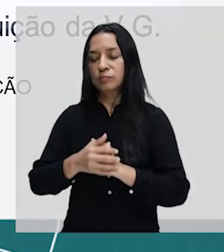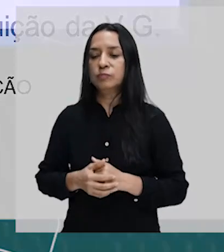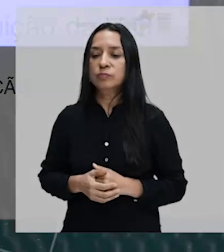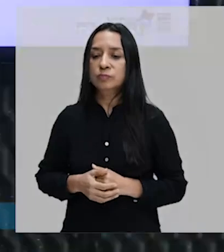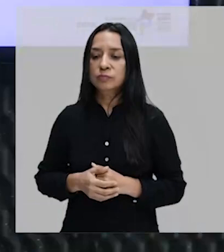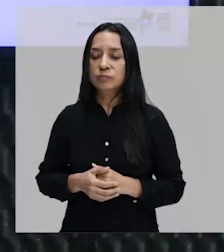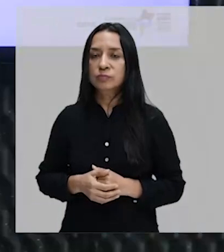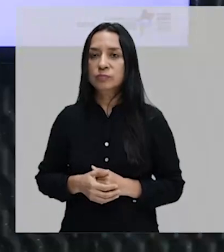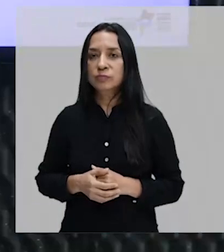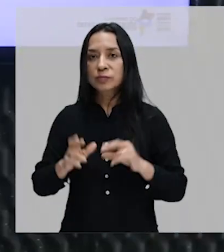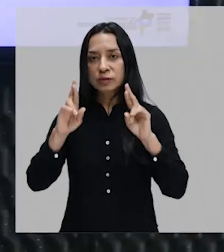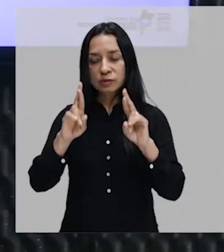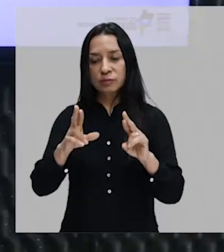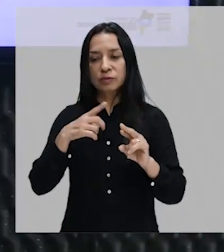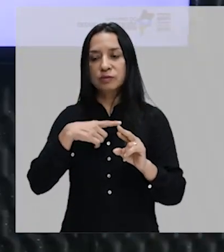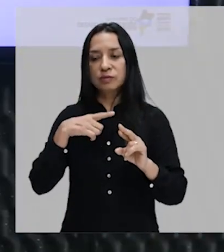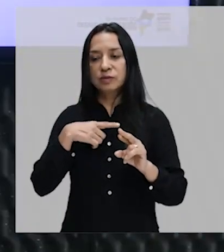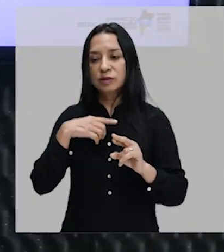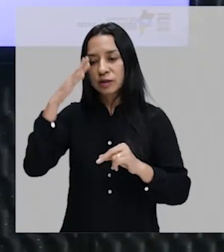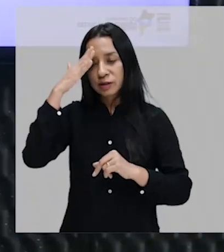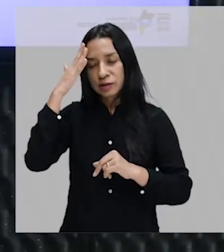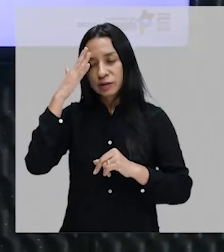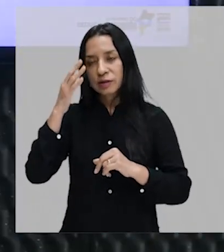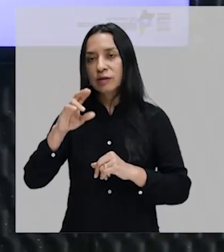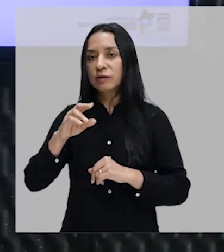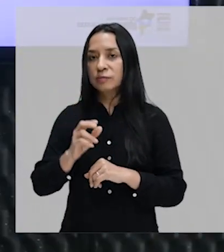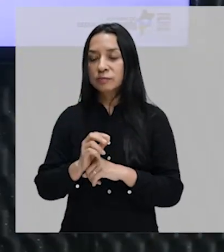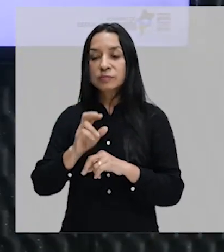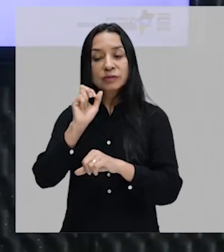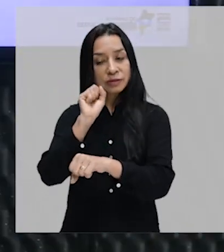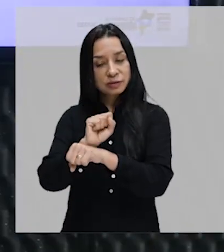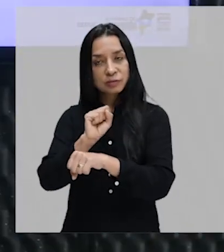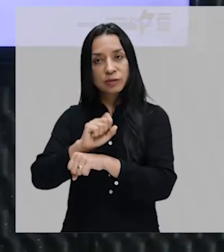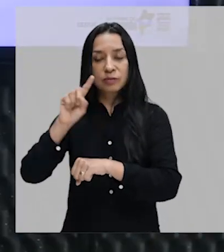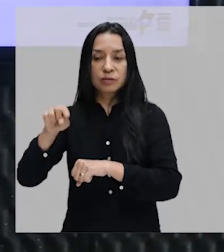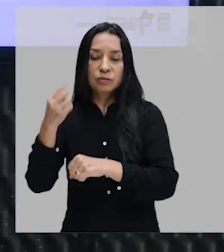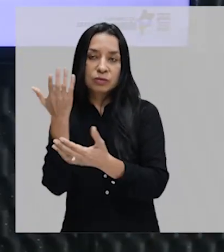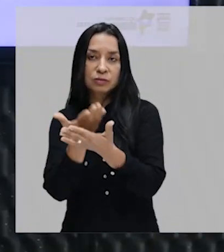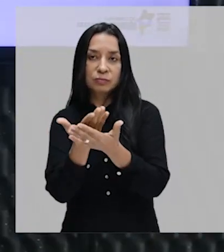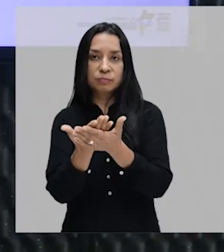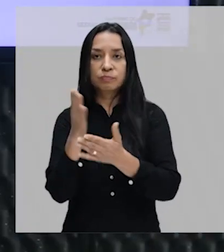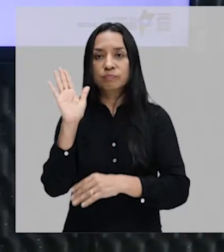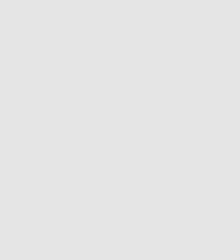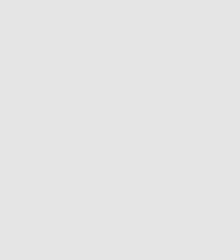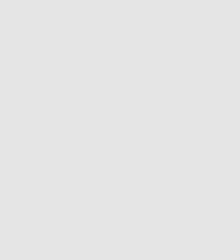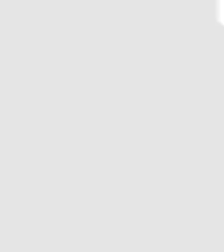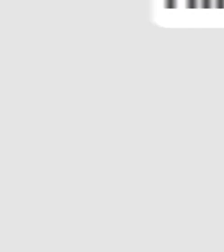Então, eu espero que vocês tenham entendido e eu aguardo vocês na próxima aula, pessoal. Tchau, tchau.